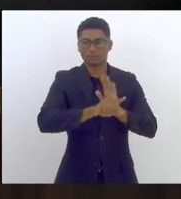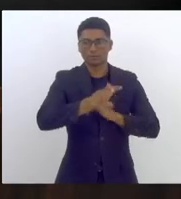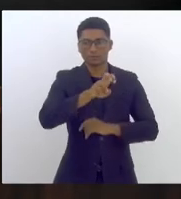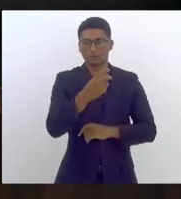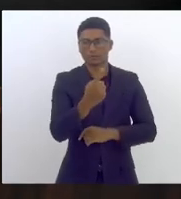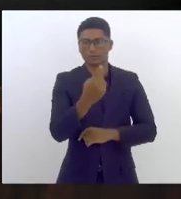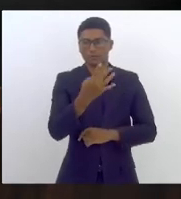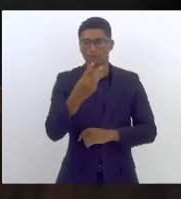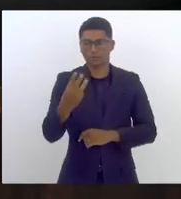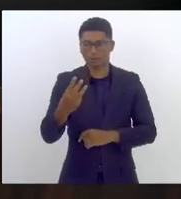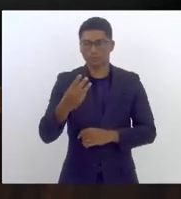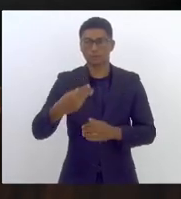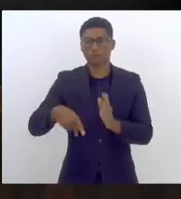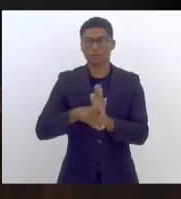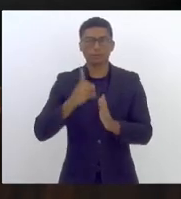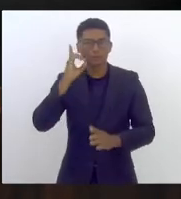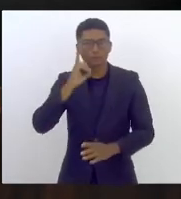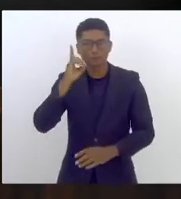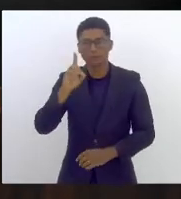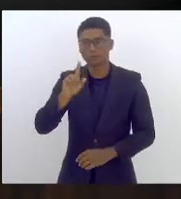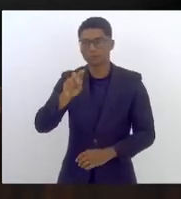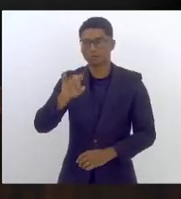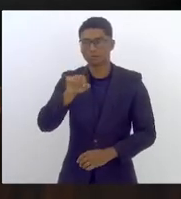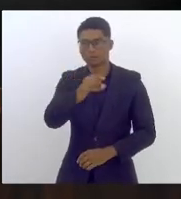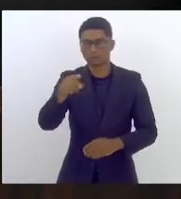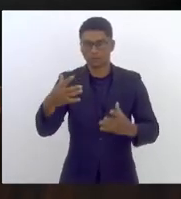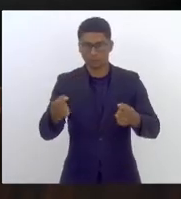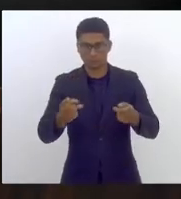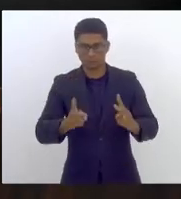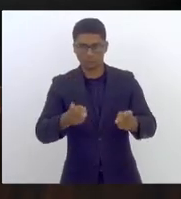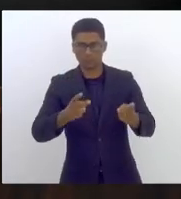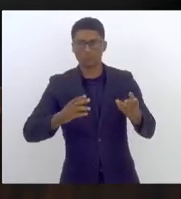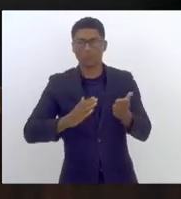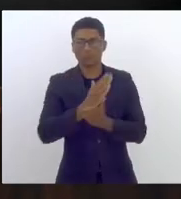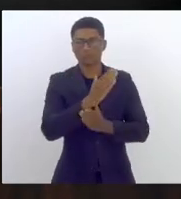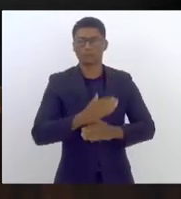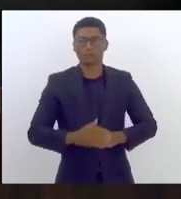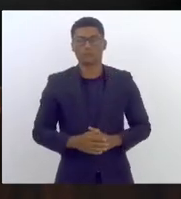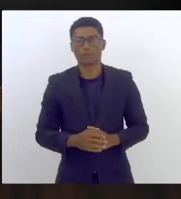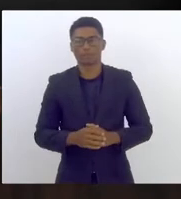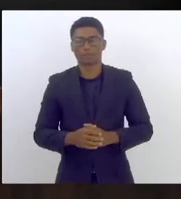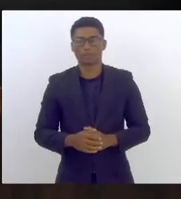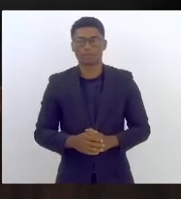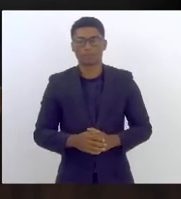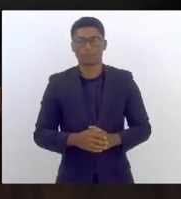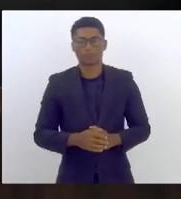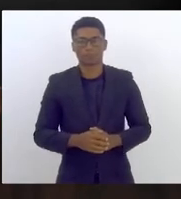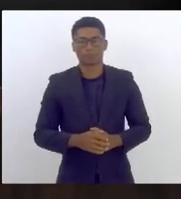de 21 deputada Dani Monteiro Como estão aprovado requerimento